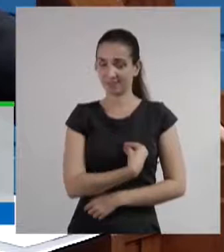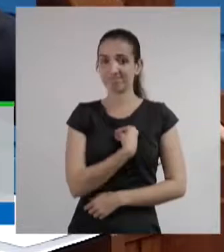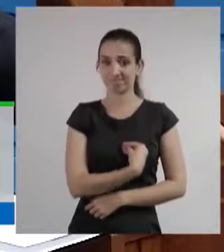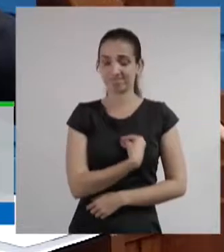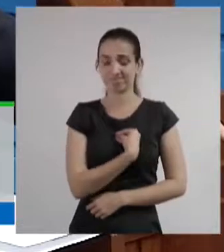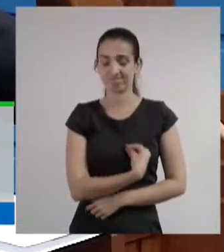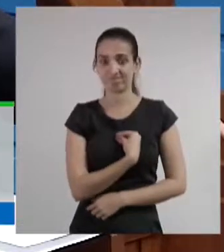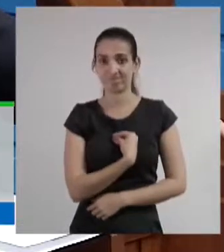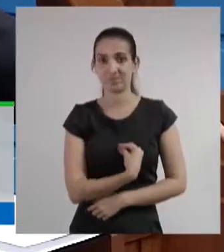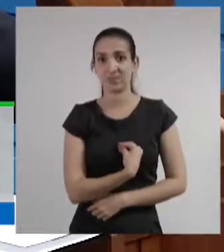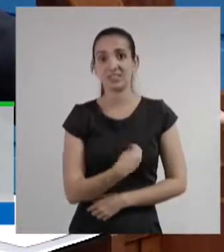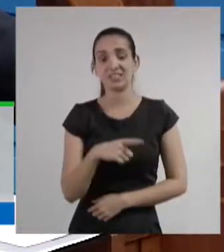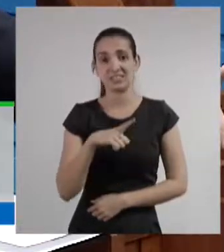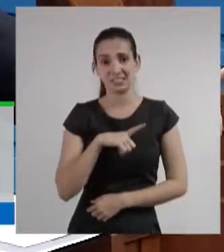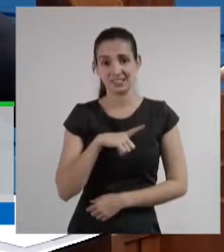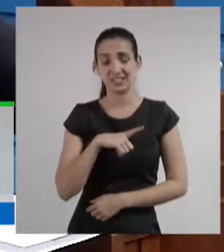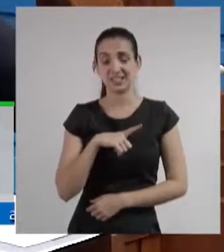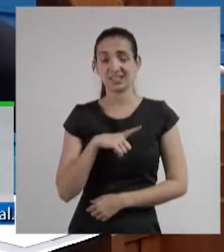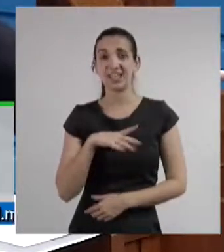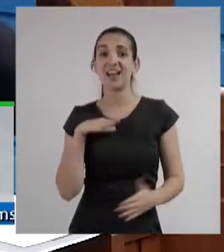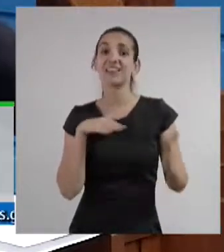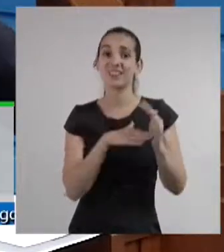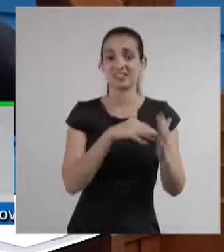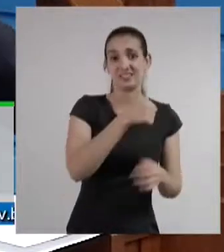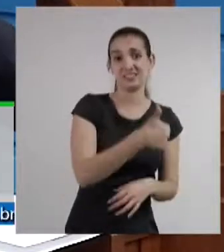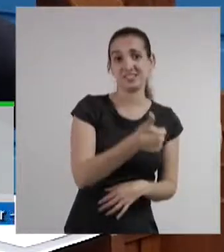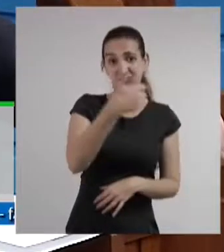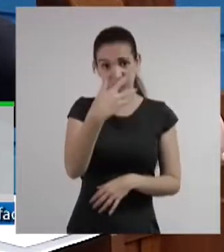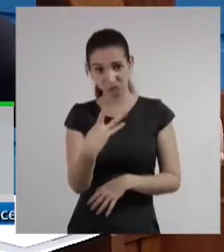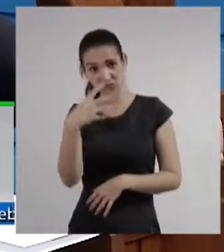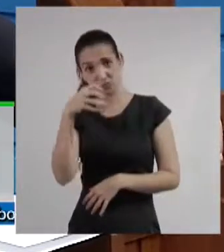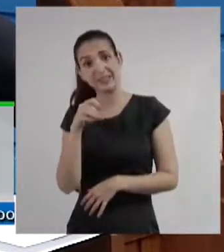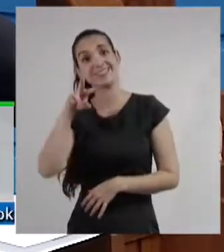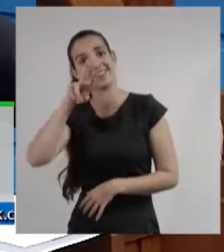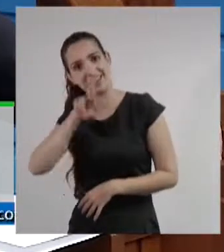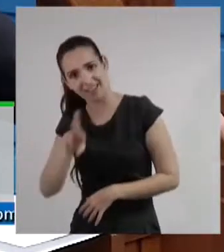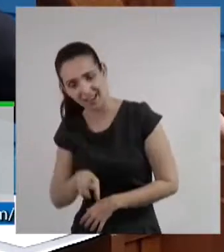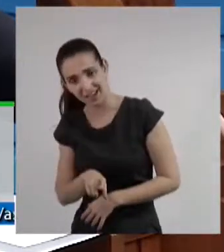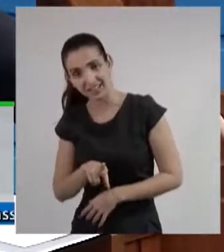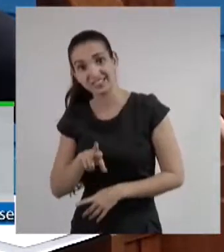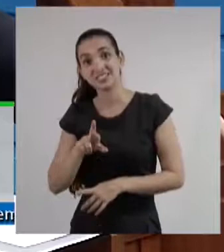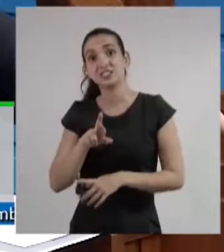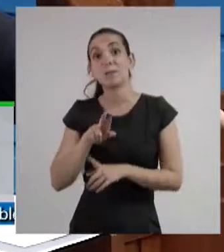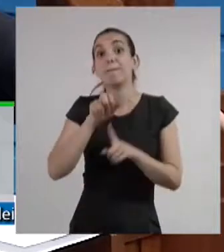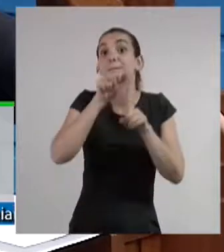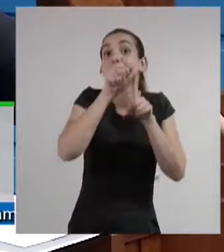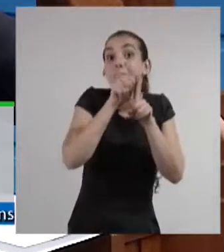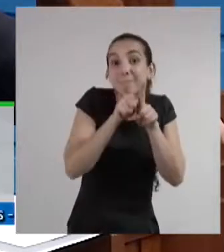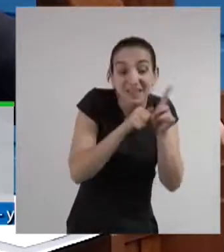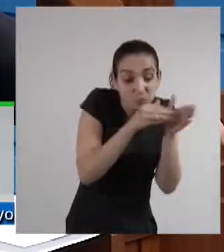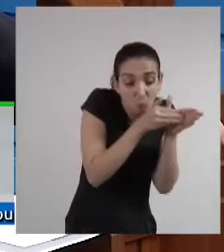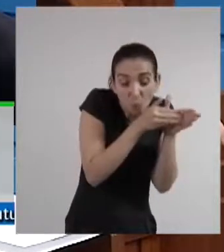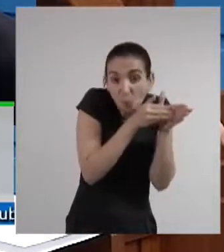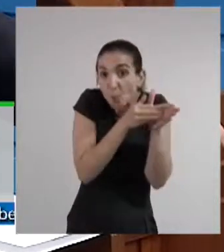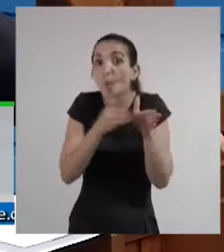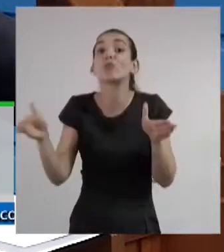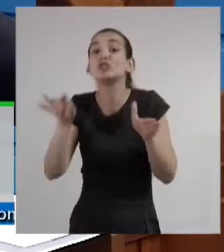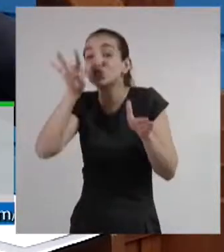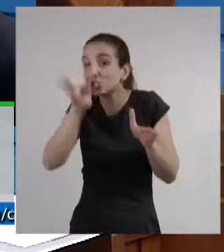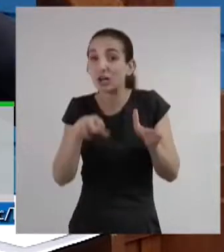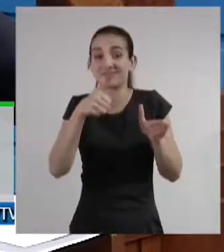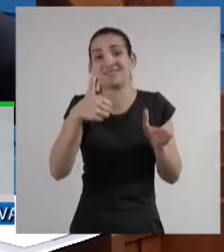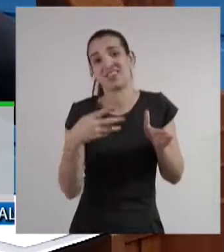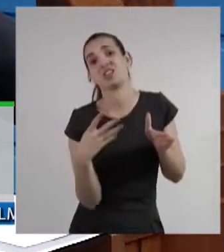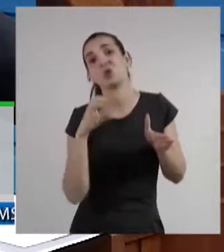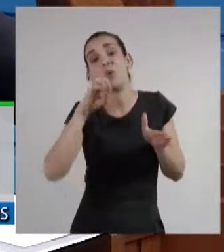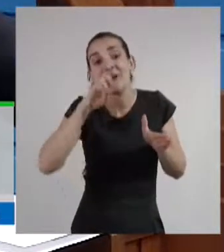com até R$ 140 por mês. Esse critério